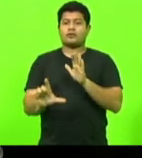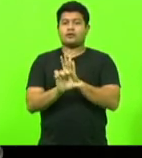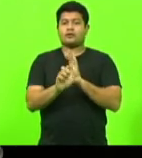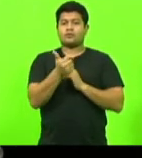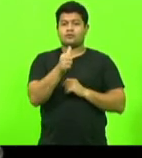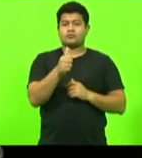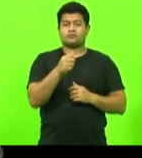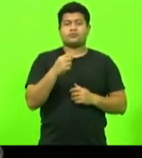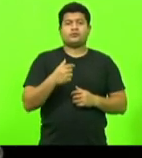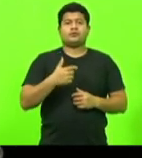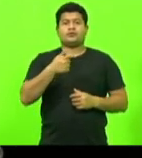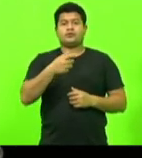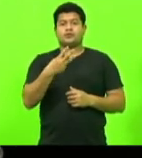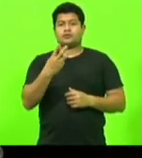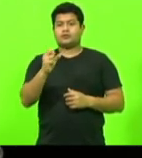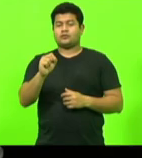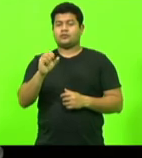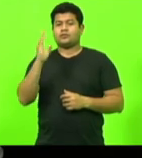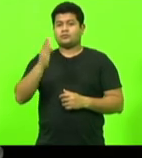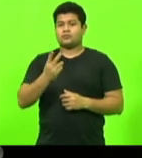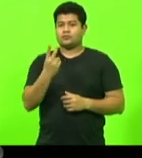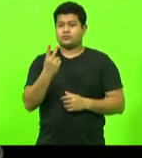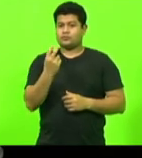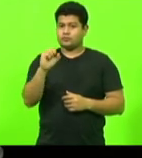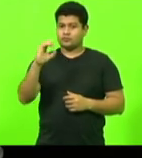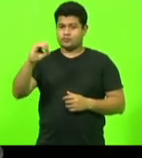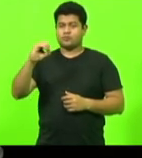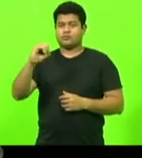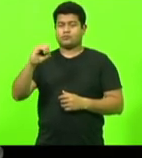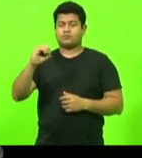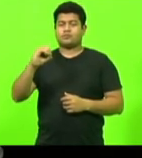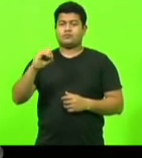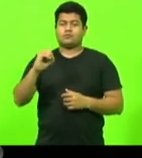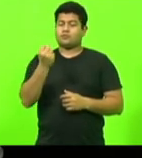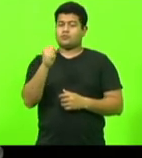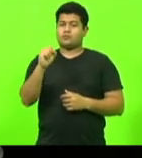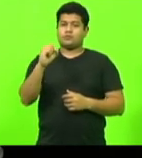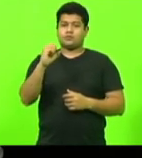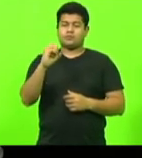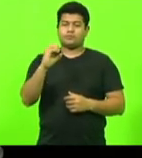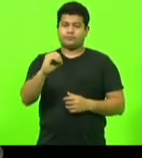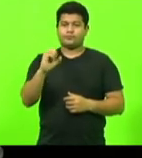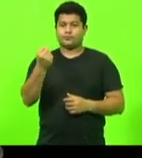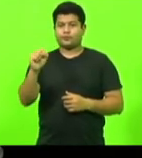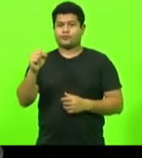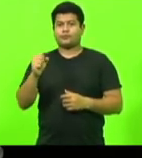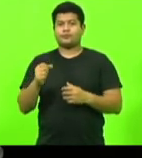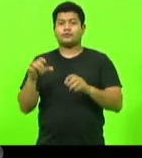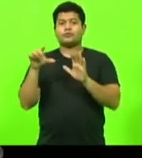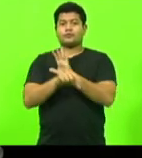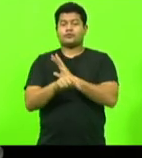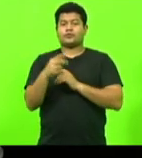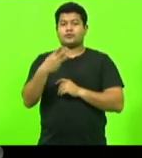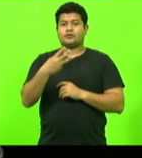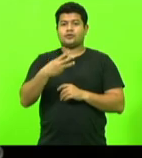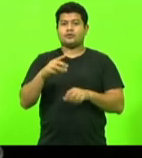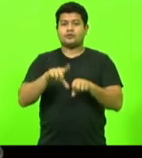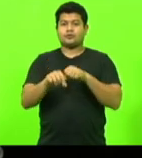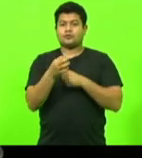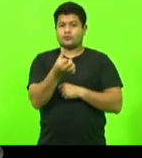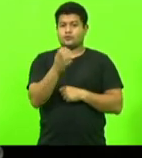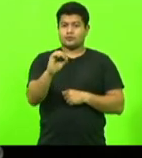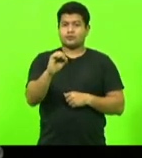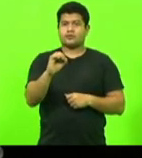11.738, de 2008, a qual regulamentou a linha E do inciso 3º, no caput do artigo 60